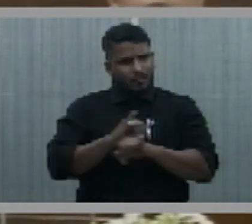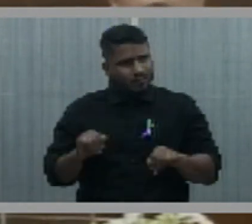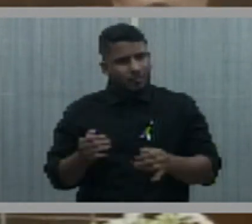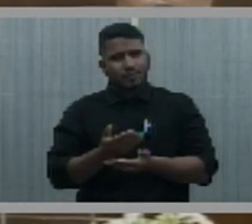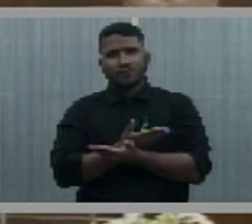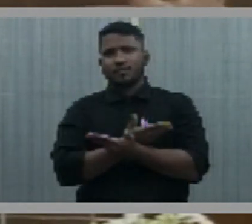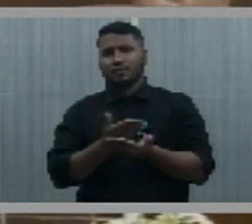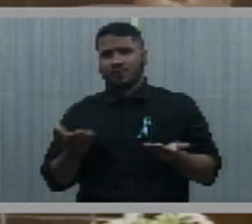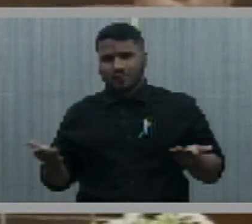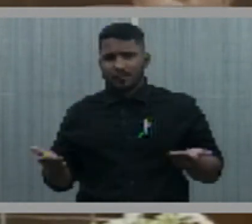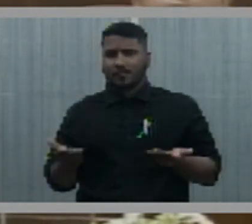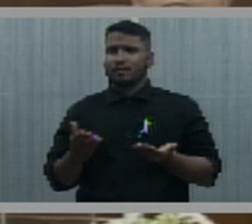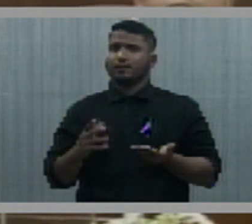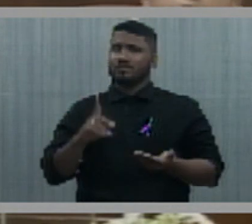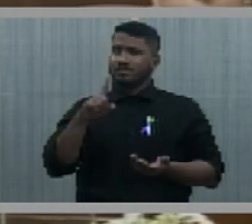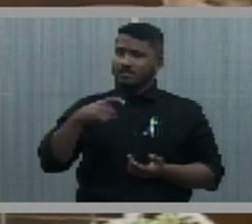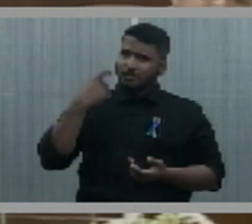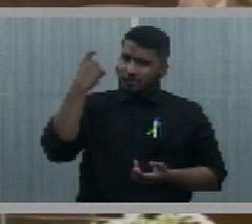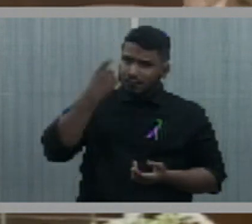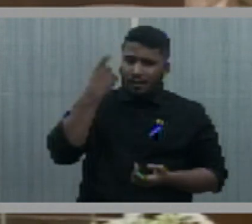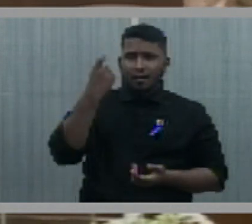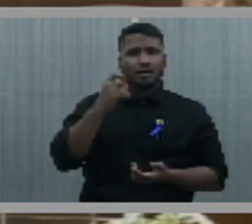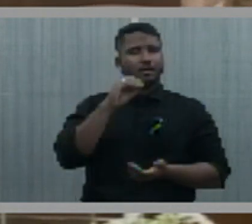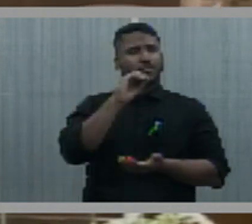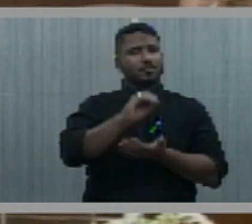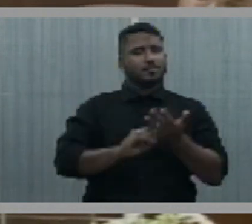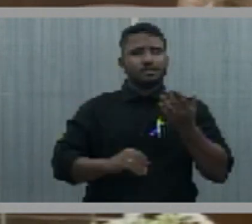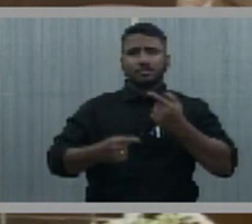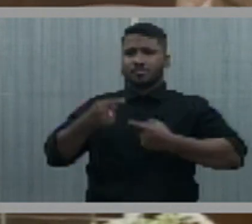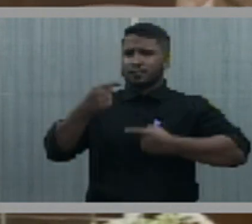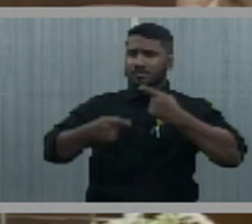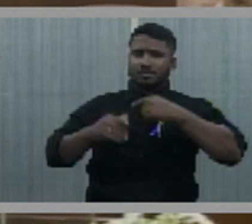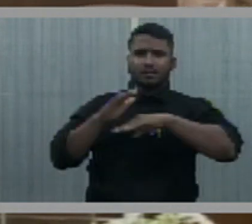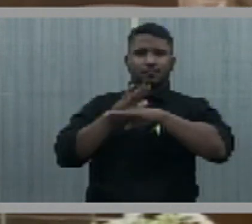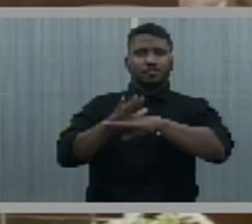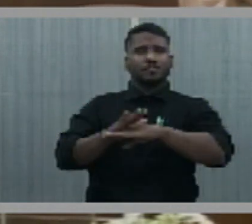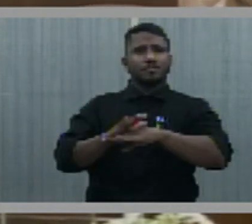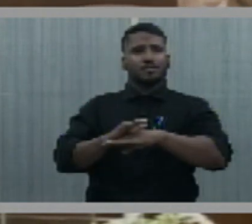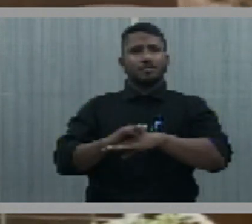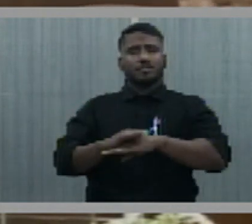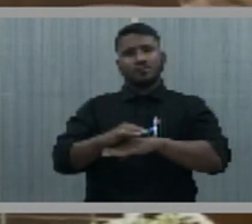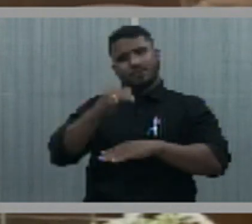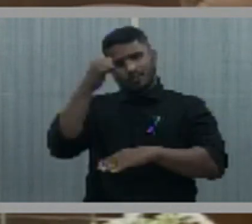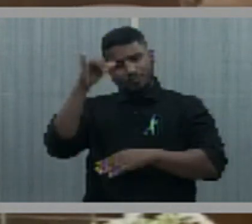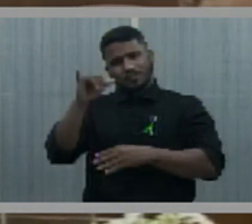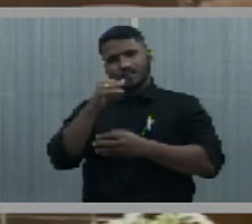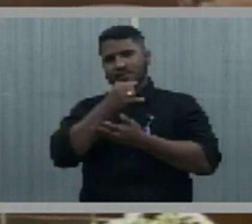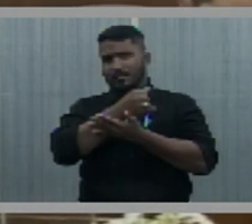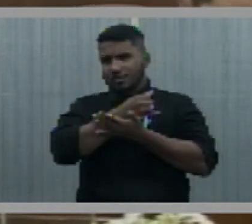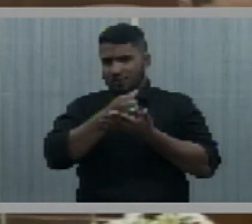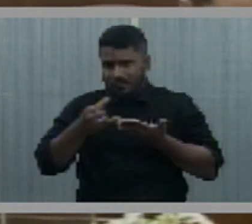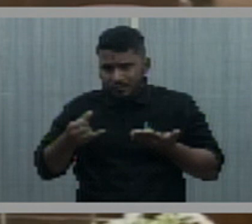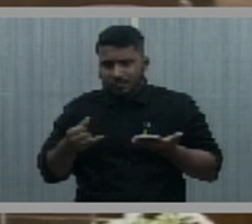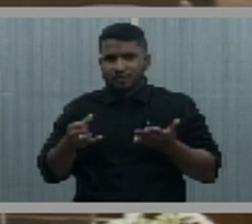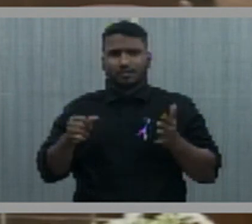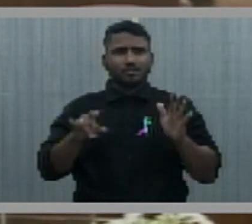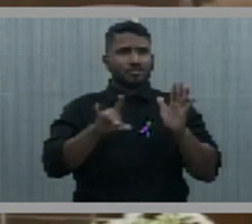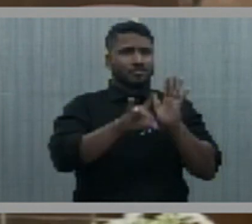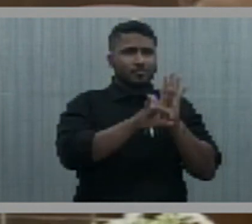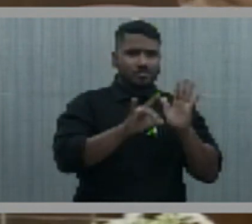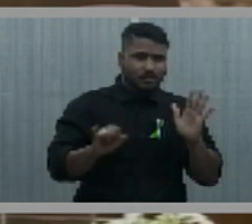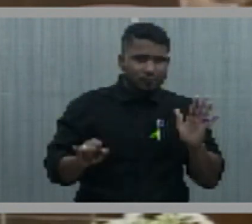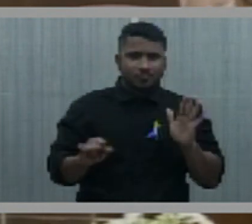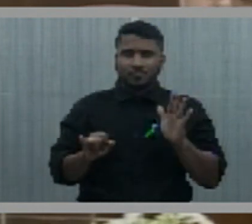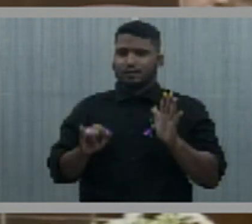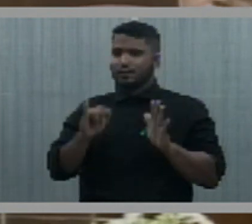aos olhos e é preocupante a falta de políticas públicas de combate ostensivo às drogas, de leis que disciplinam,